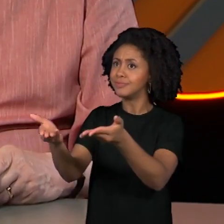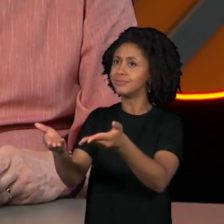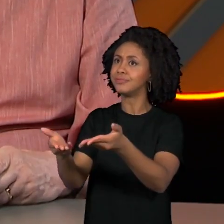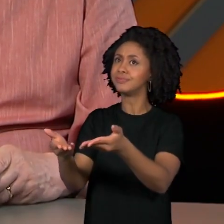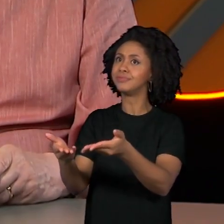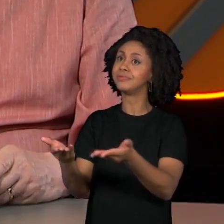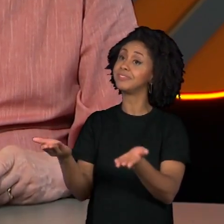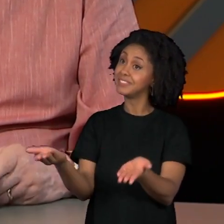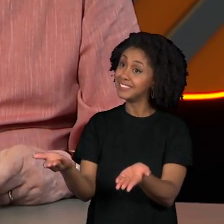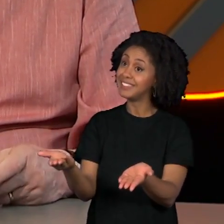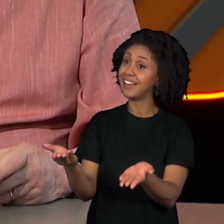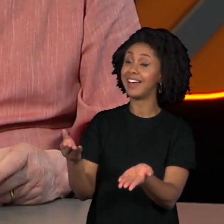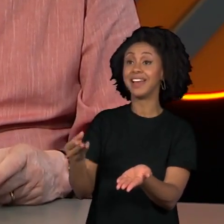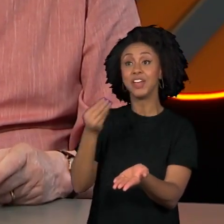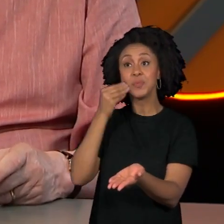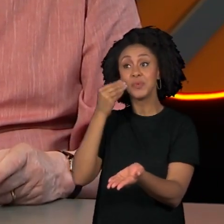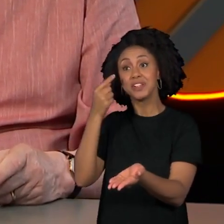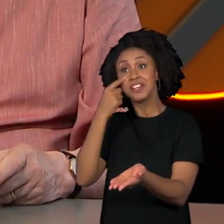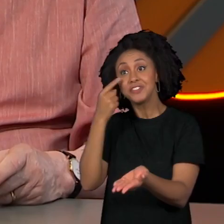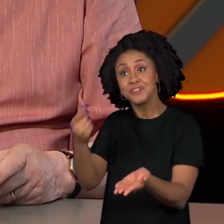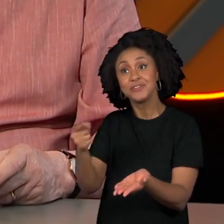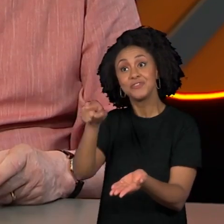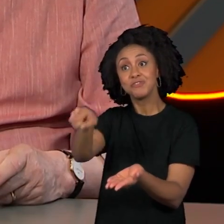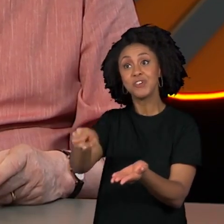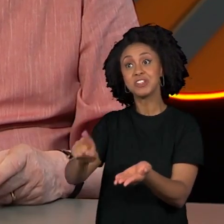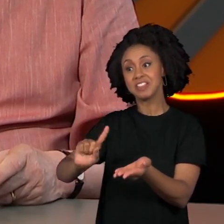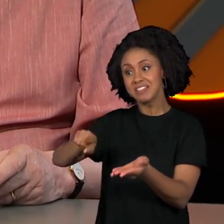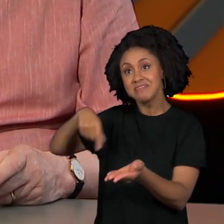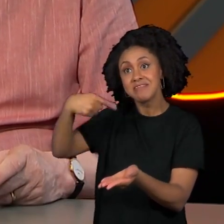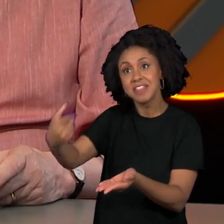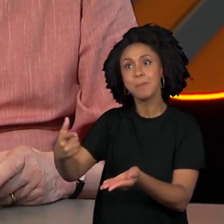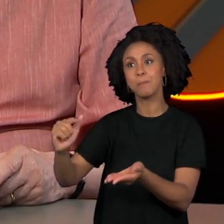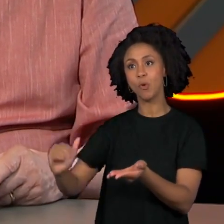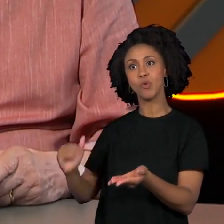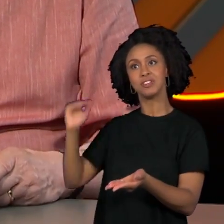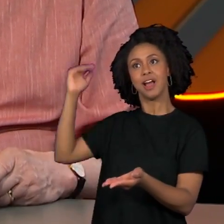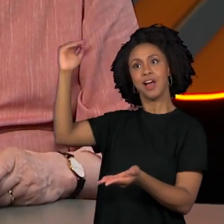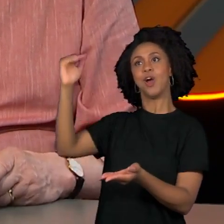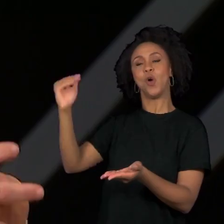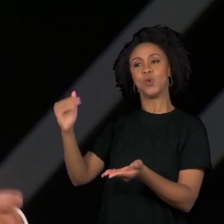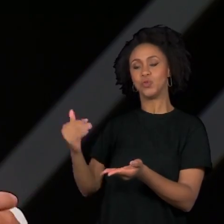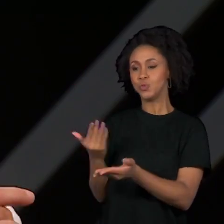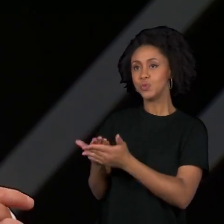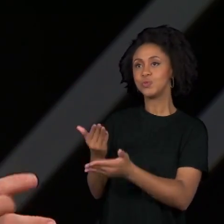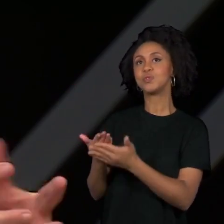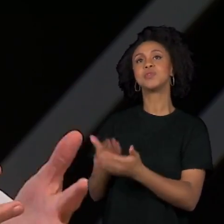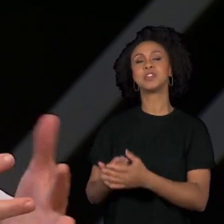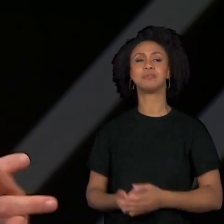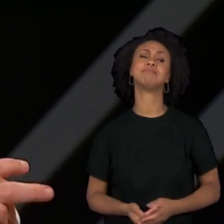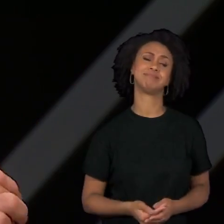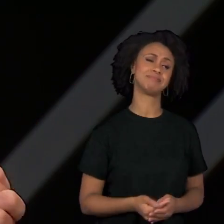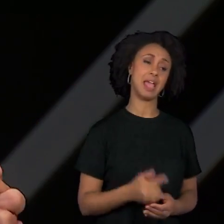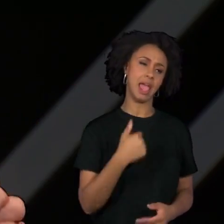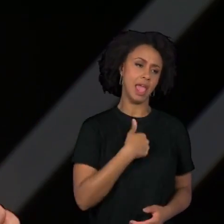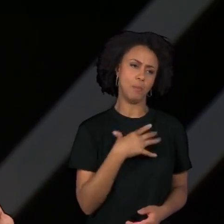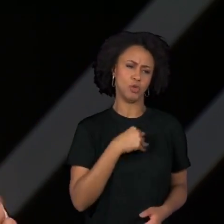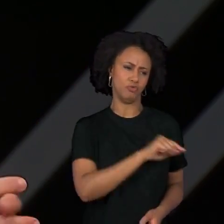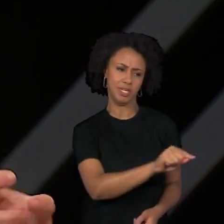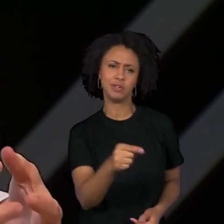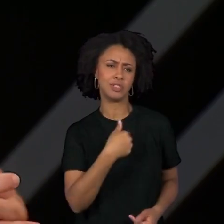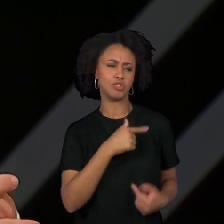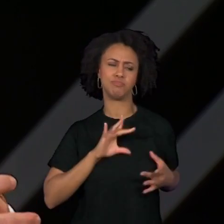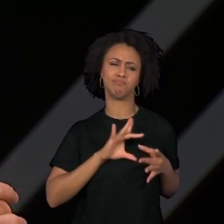essa oportunidade de ver você estudando depois de madura, né? Porque nós somos muito assim, eu e meus filhos somos